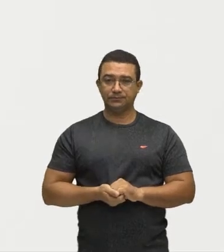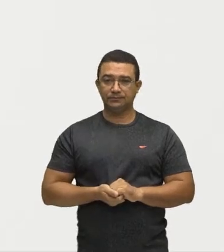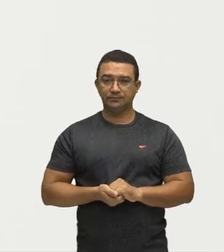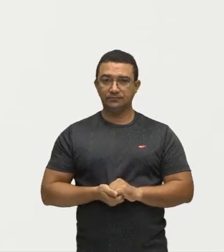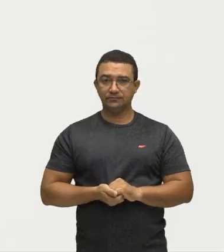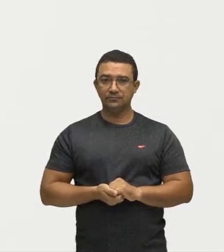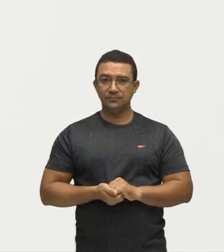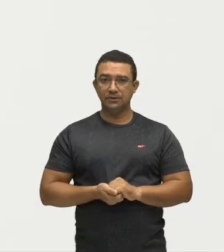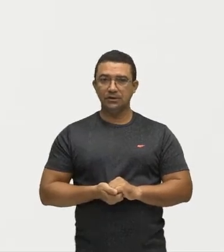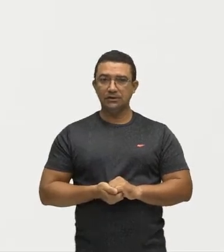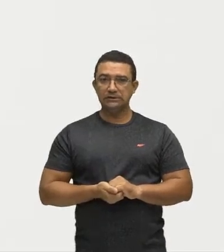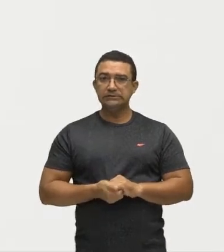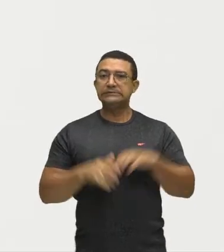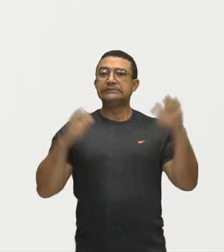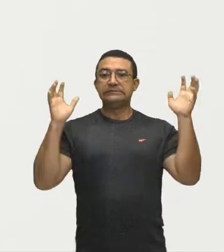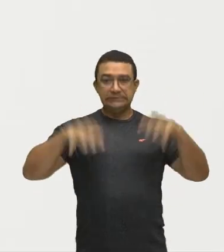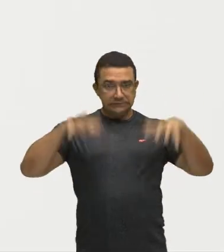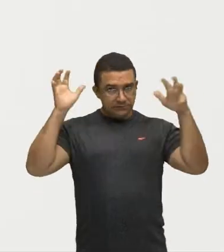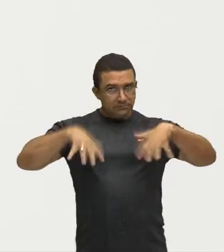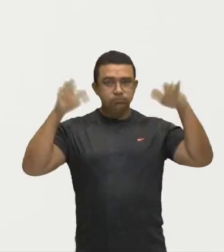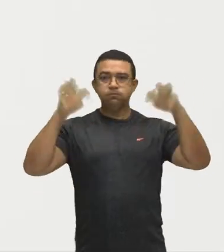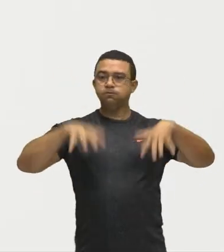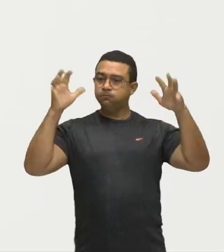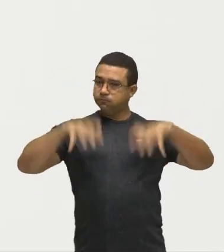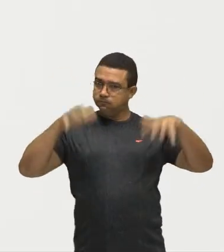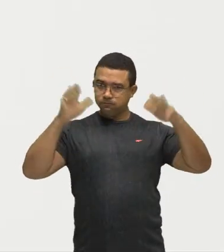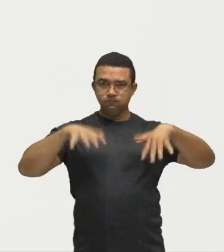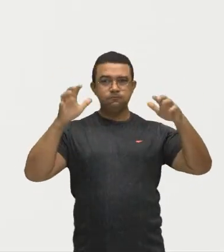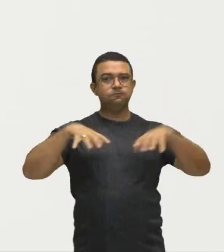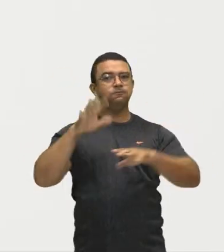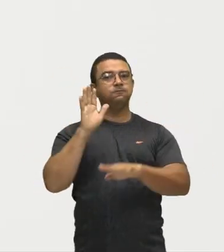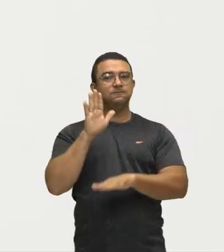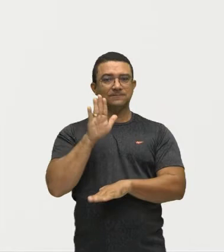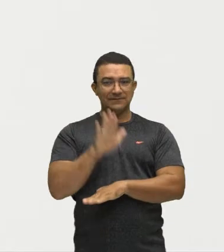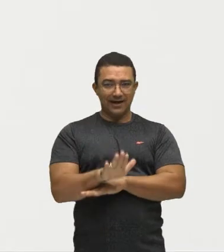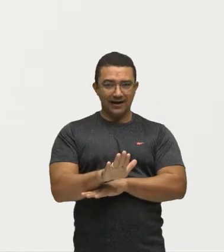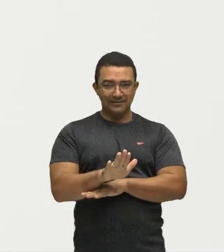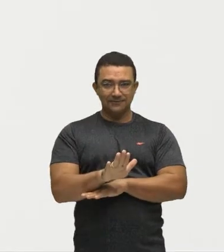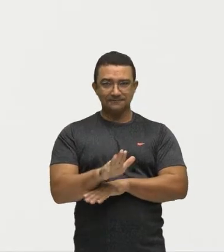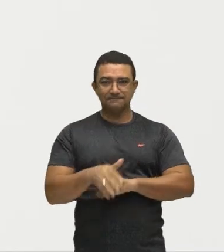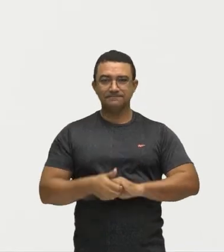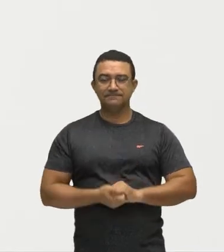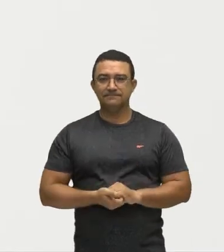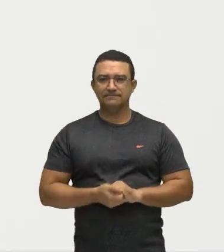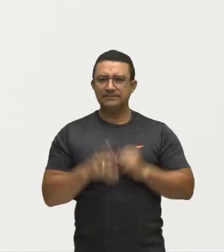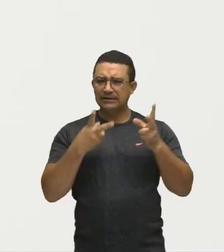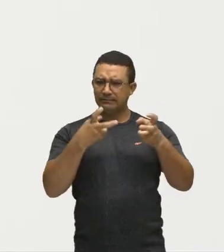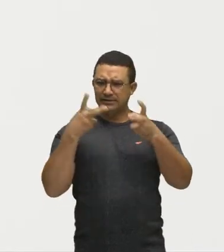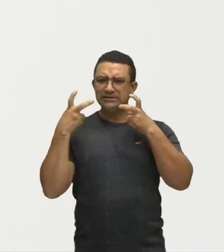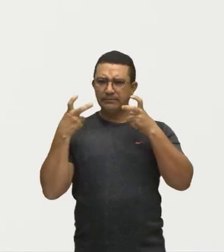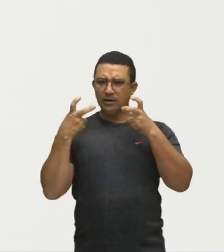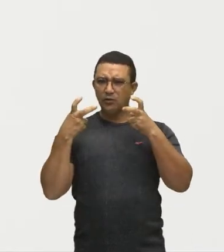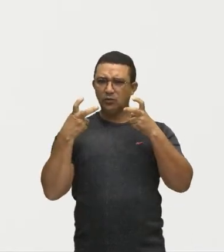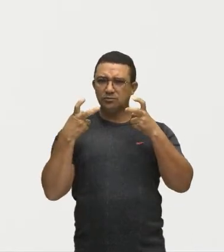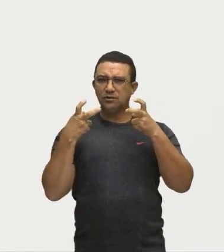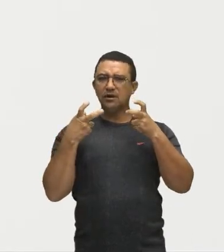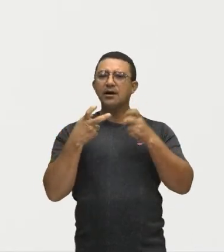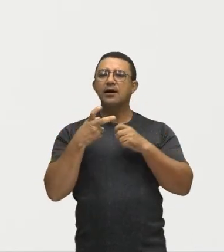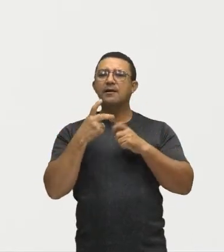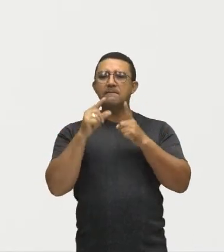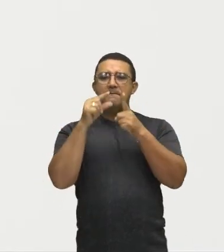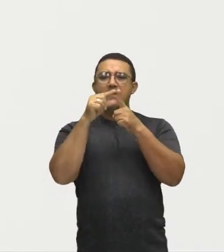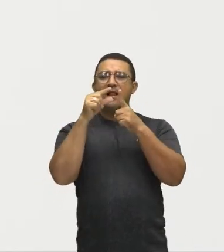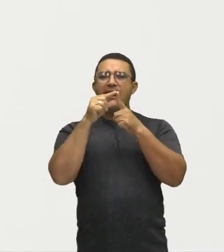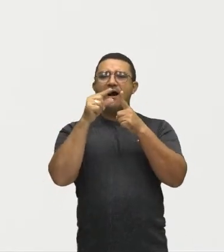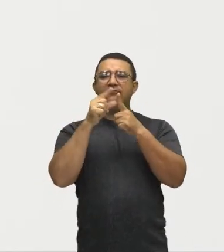você. Choveu muito esta tarde. Muito bem. Estão notando aí que temos destacado